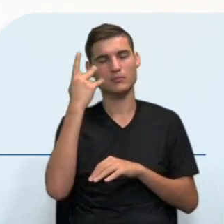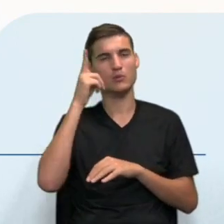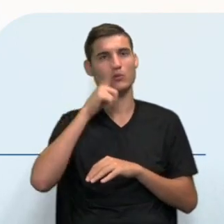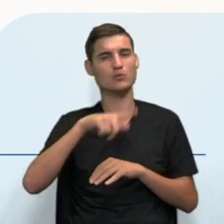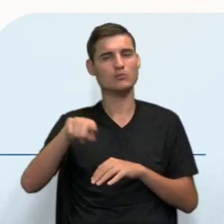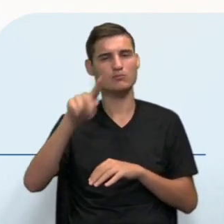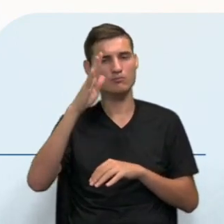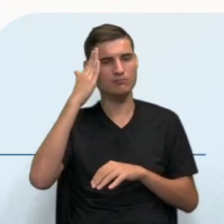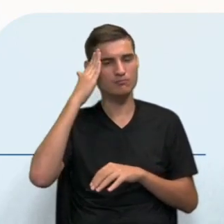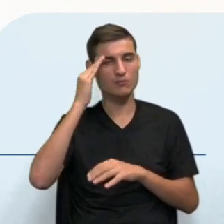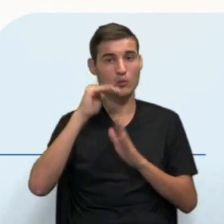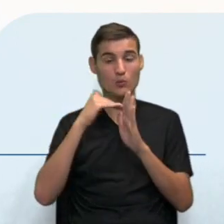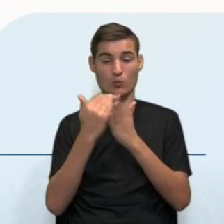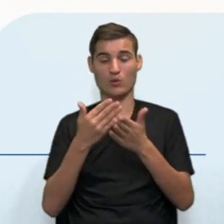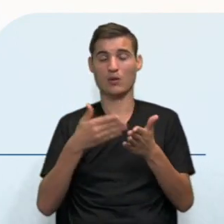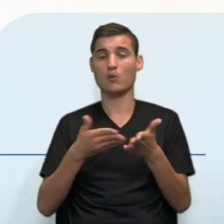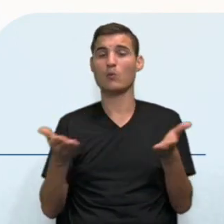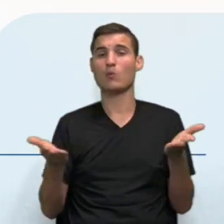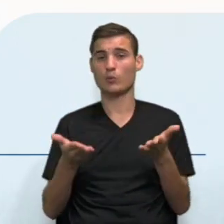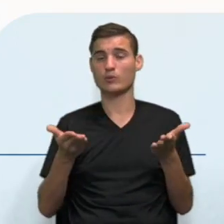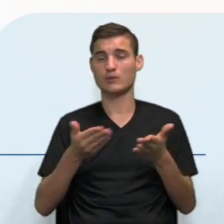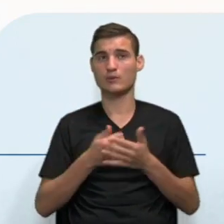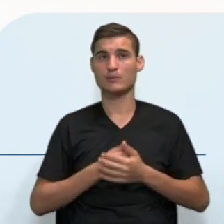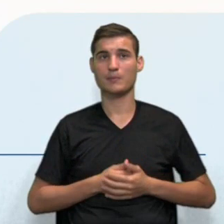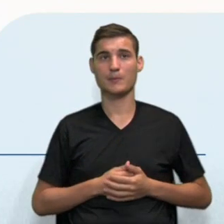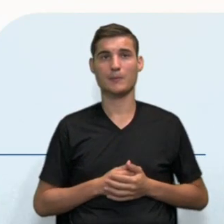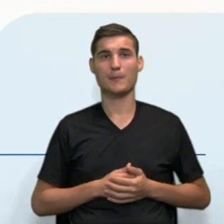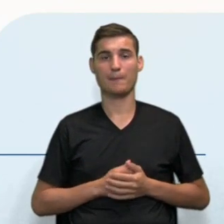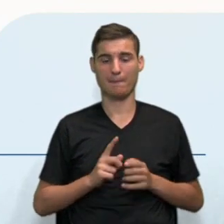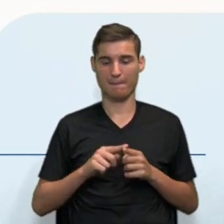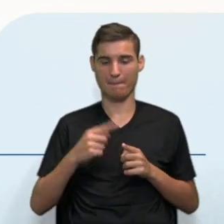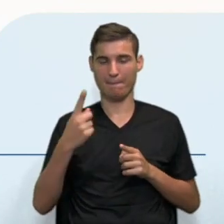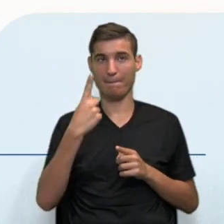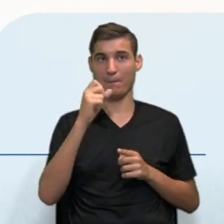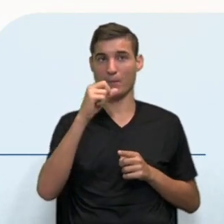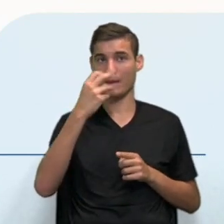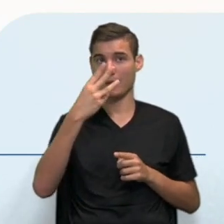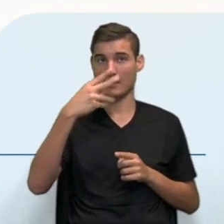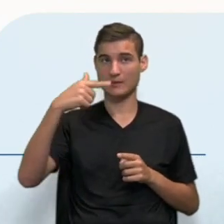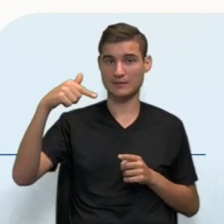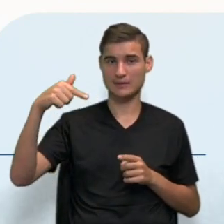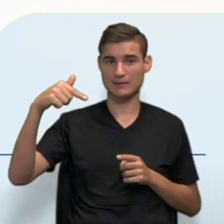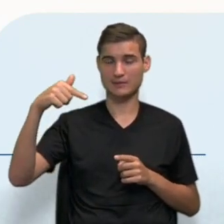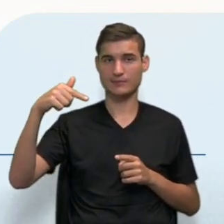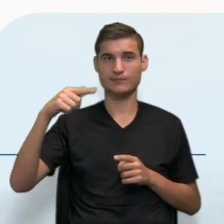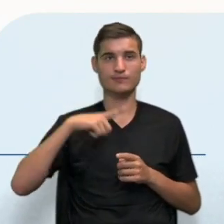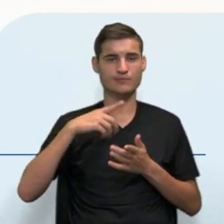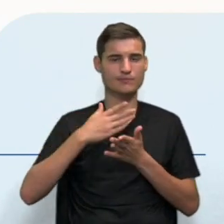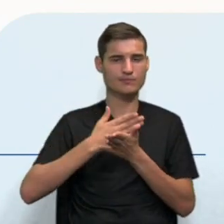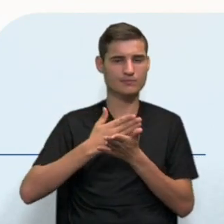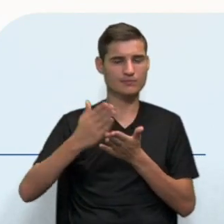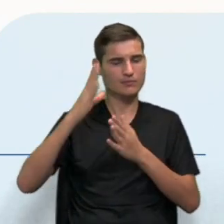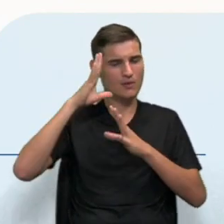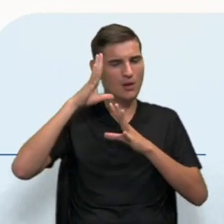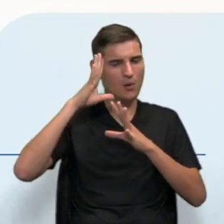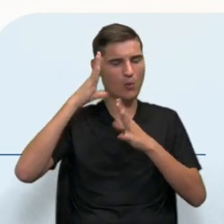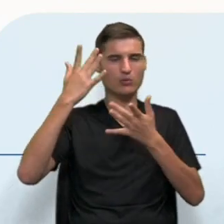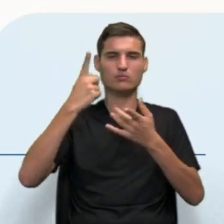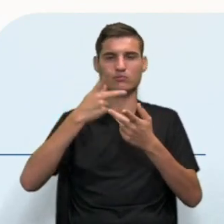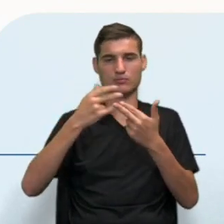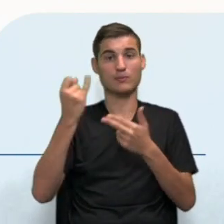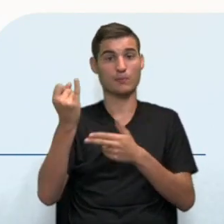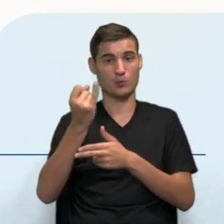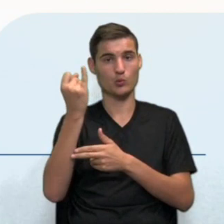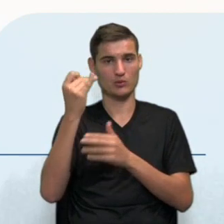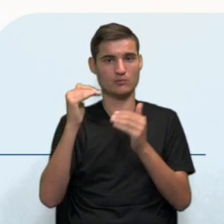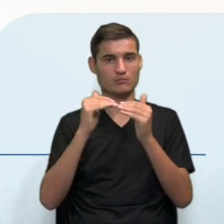para tudo que é, hoje em dia, a telecomunicação. Depois, em 1837, teve um acontecimento muito importante